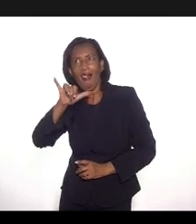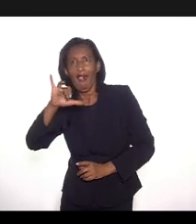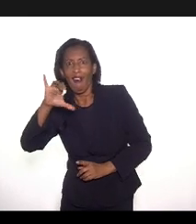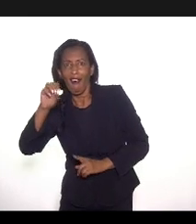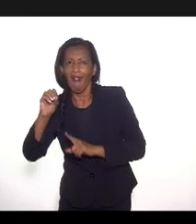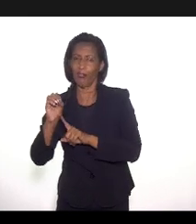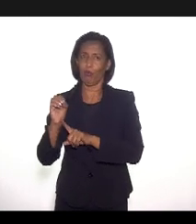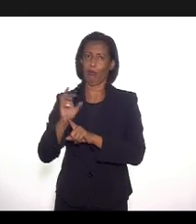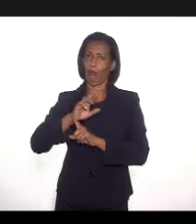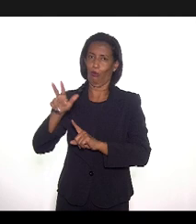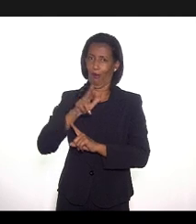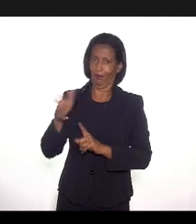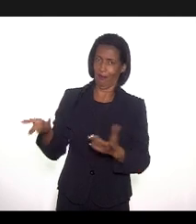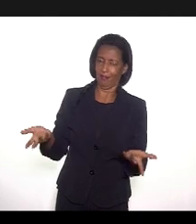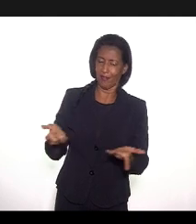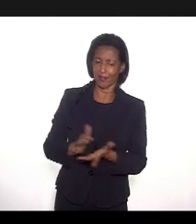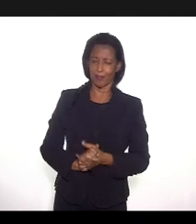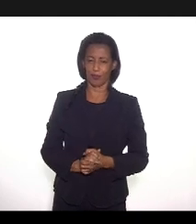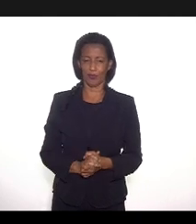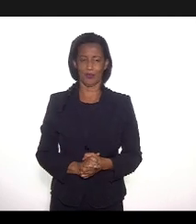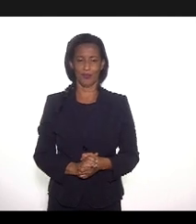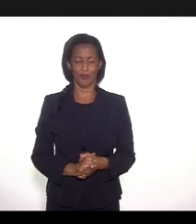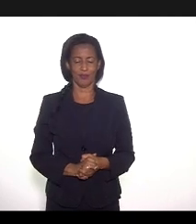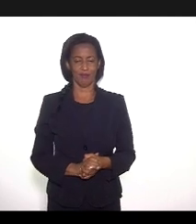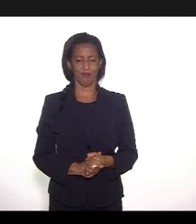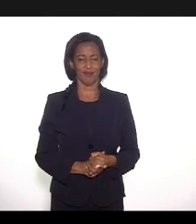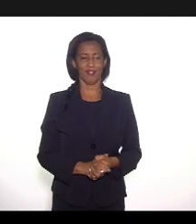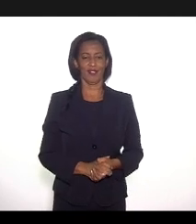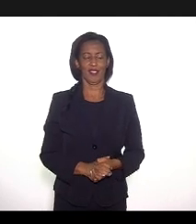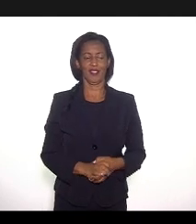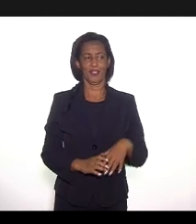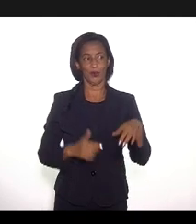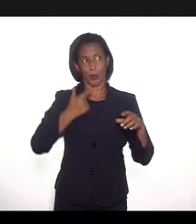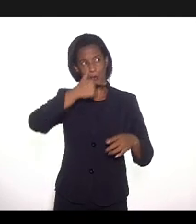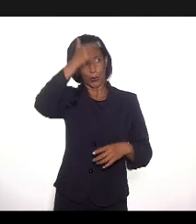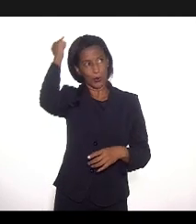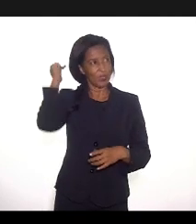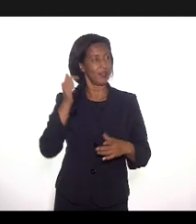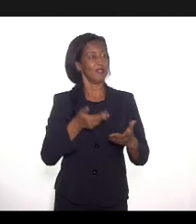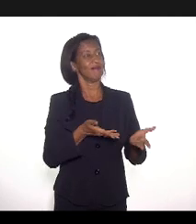tem, não seria discussão. Na versão final,